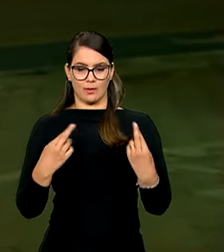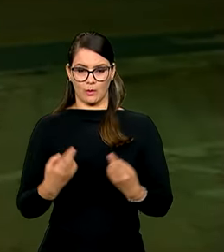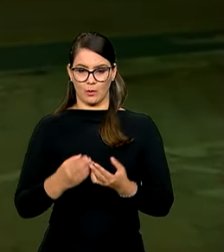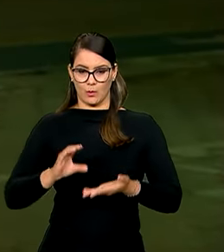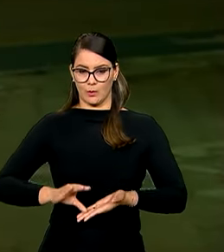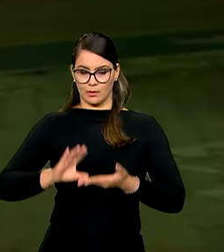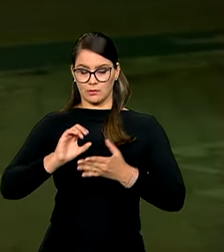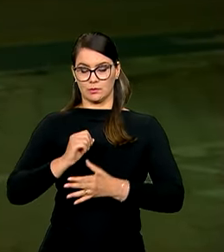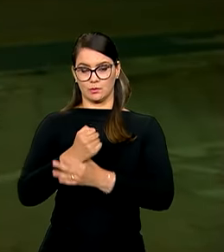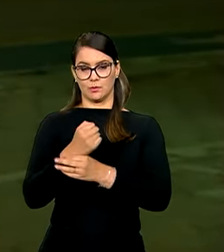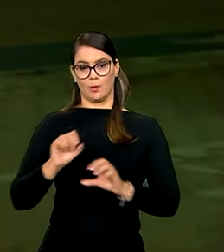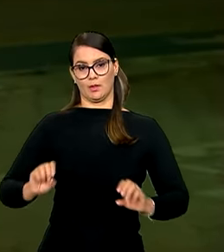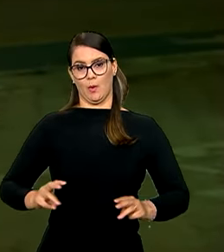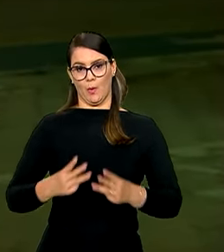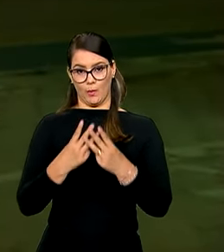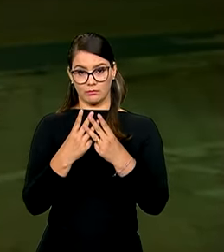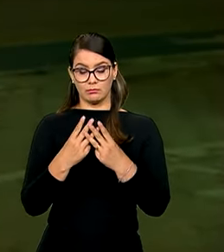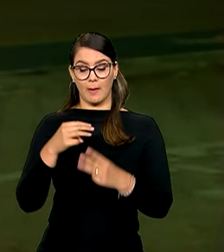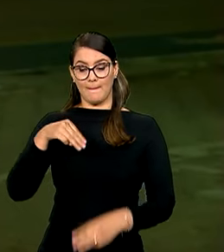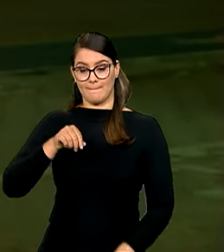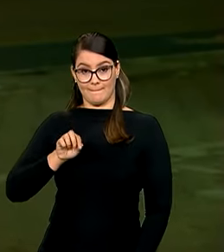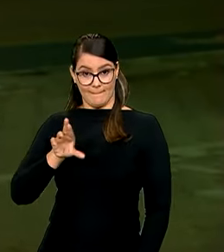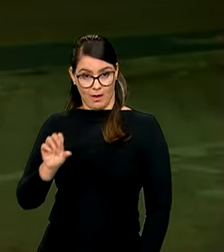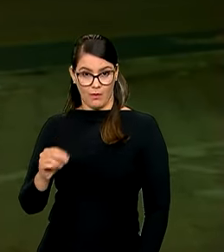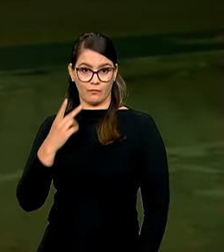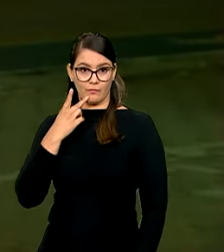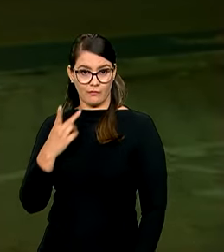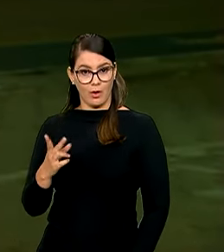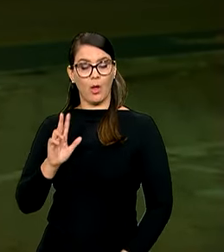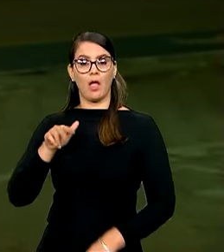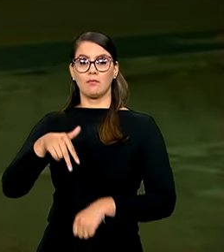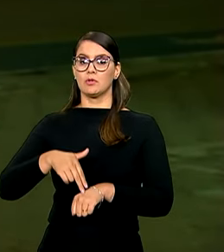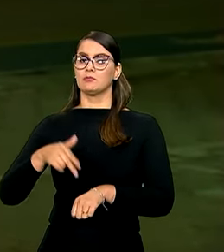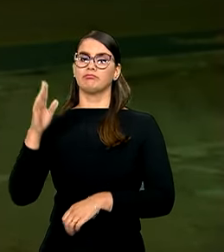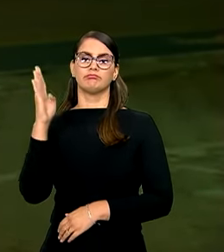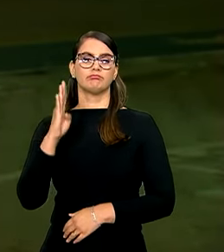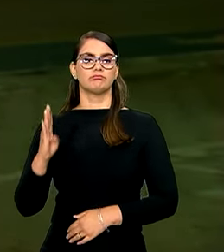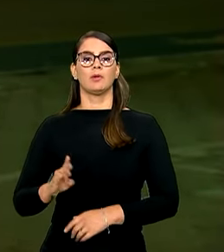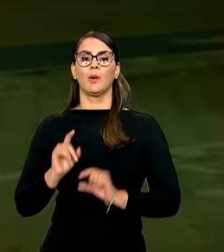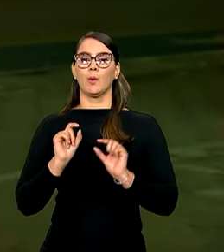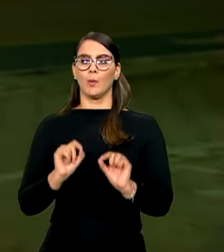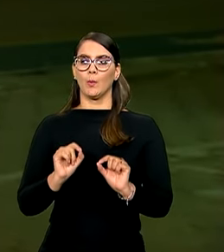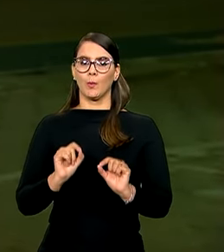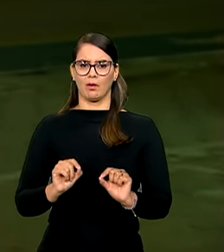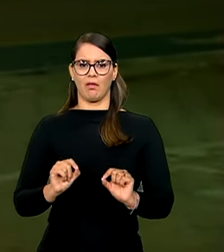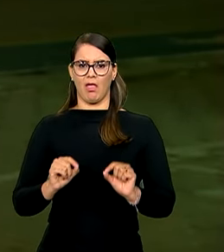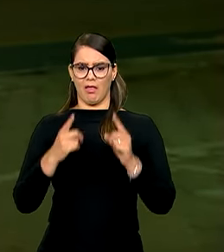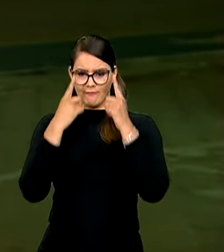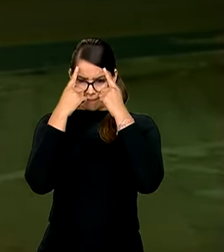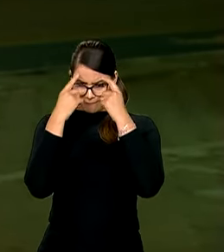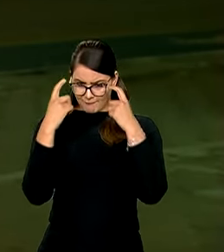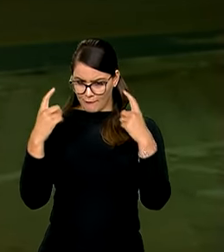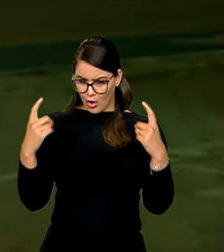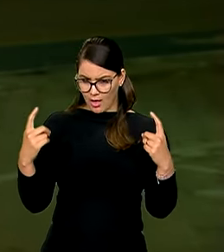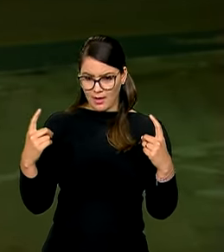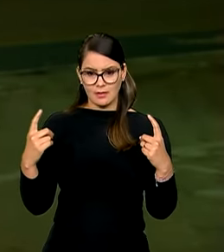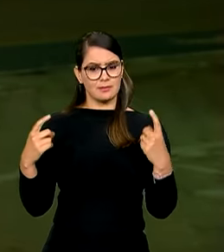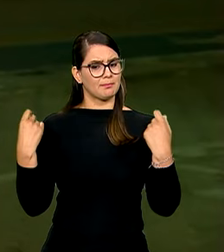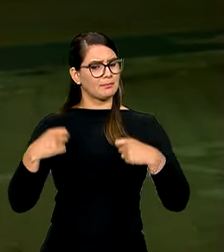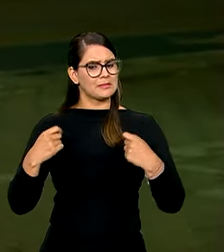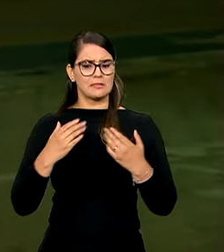Conselho de Segurança da ONU. Mauro Vieira afirmou que a posição do Brasil é a de que os atos violentos devem